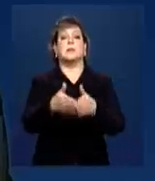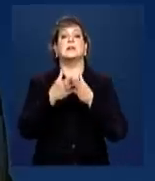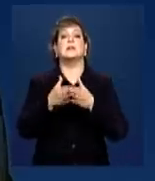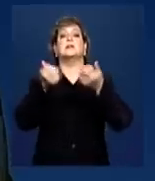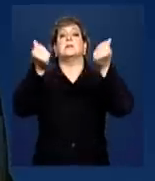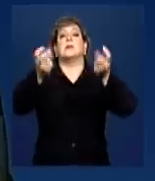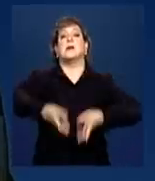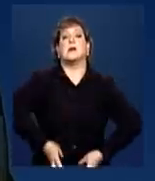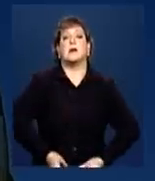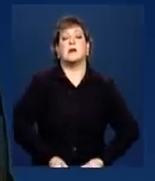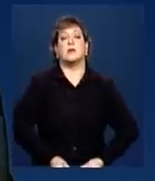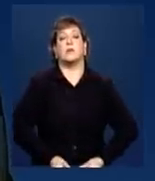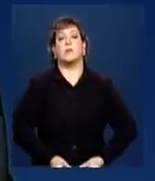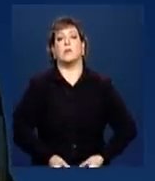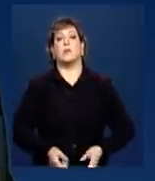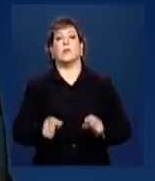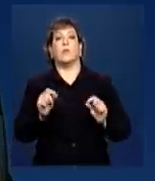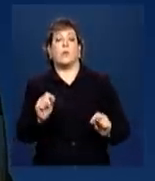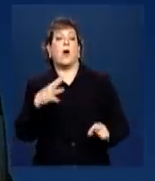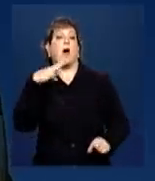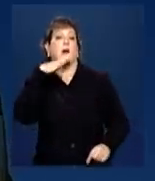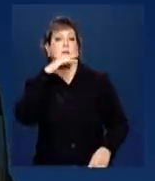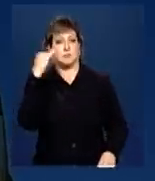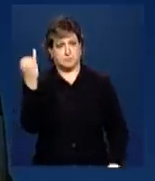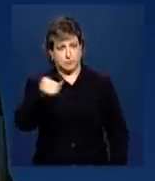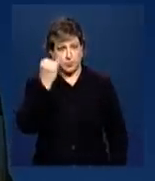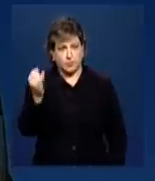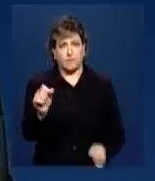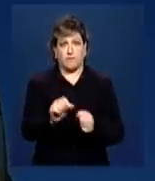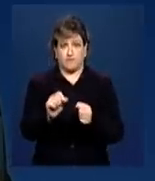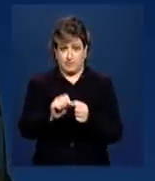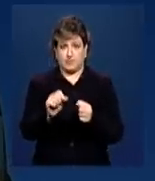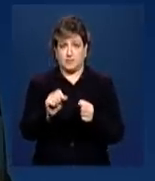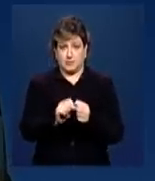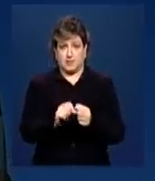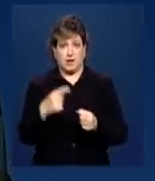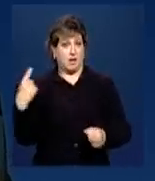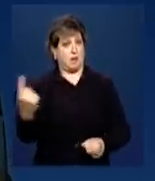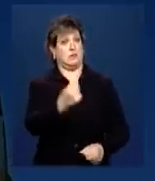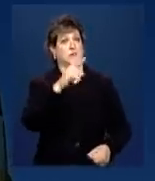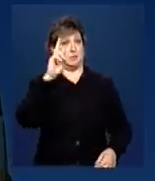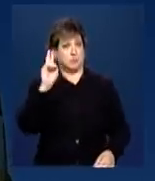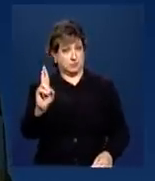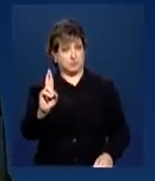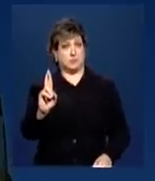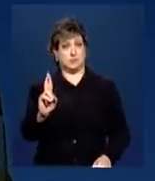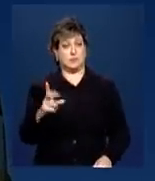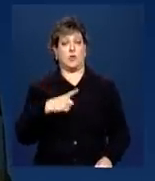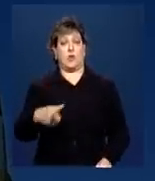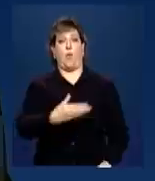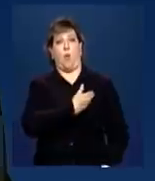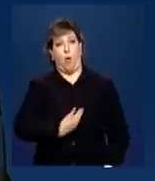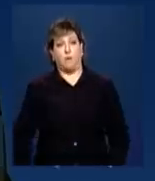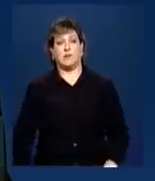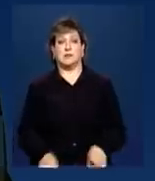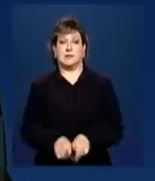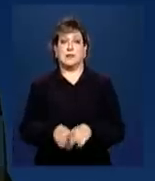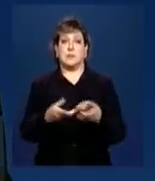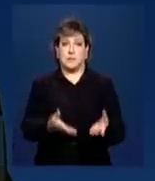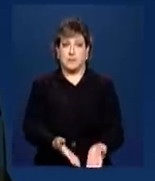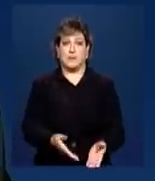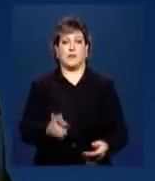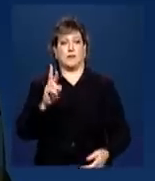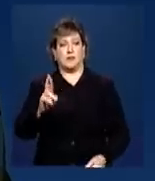esclarecimentos que julgue procedentes às responsabilidades e às atribuições do governo, e nós